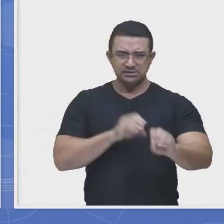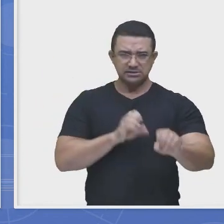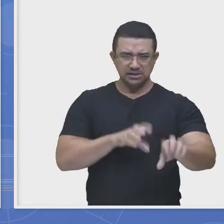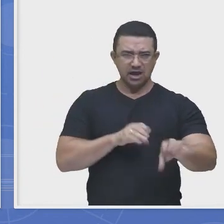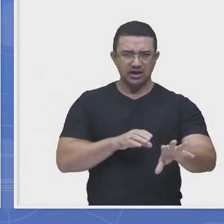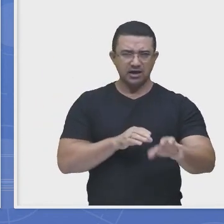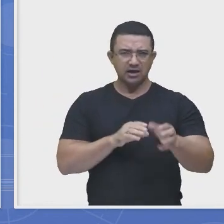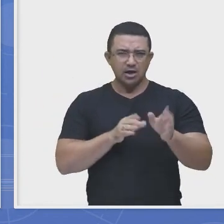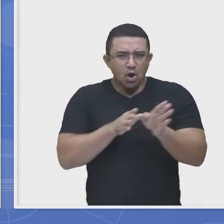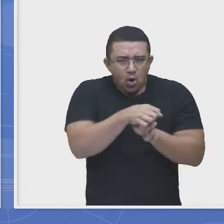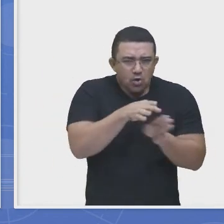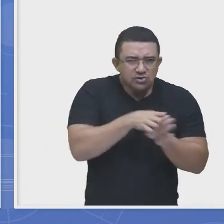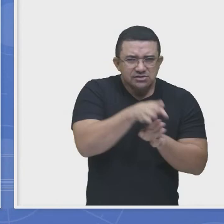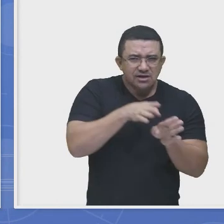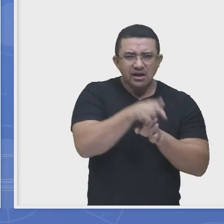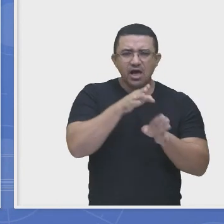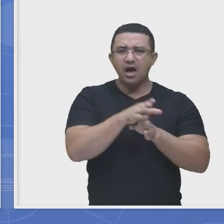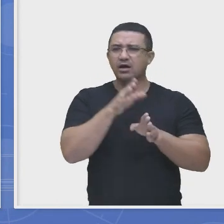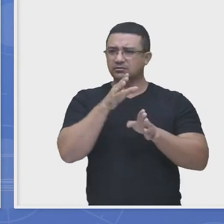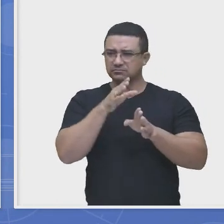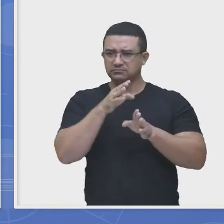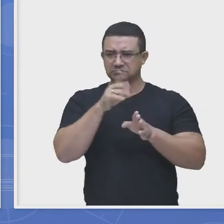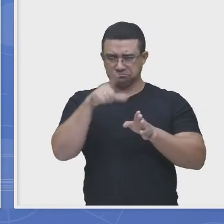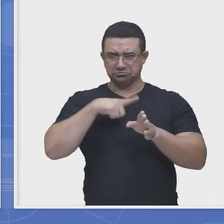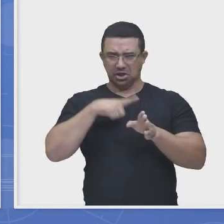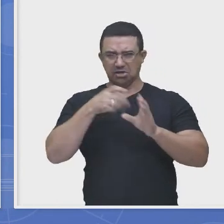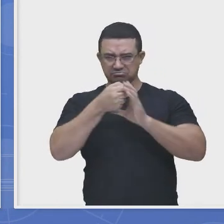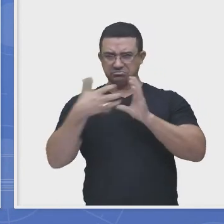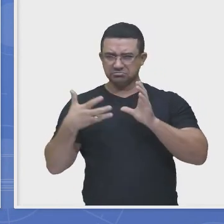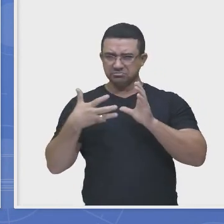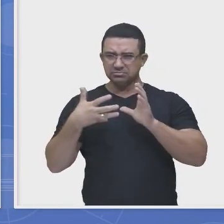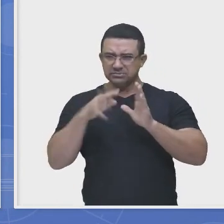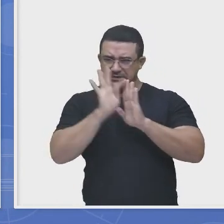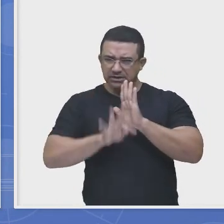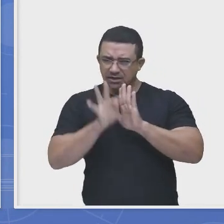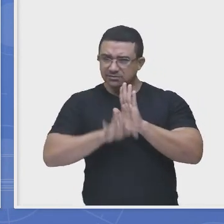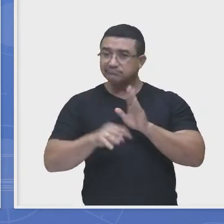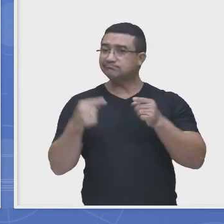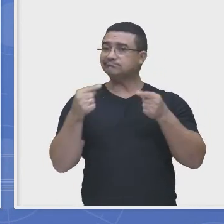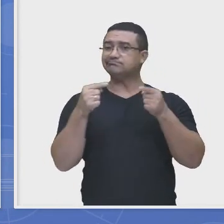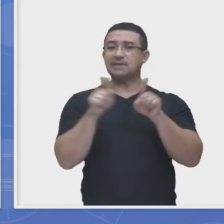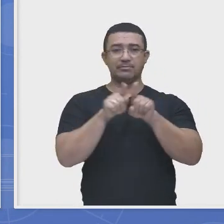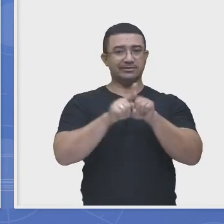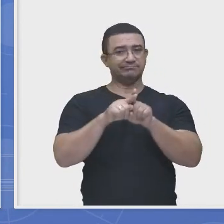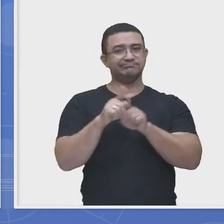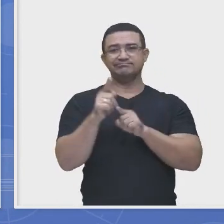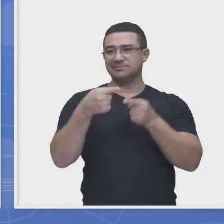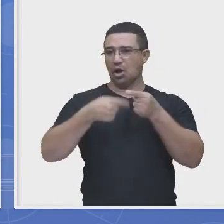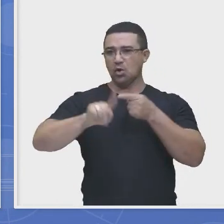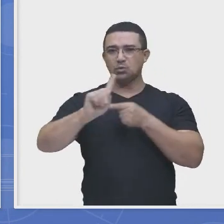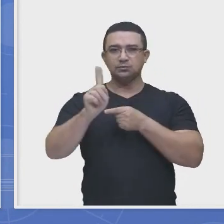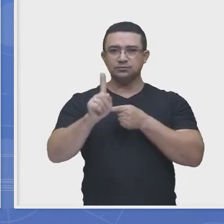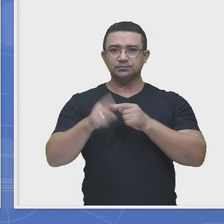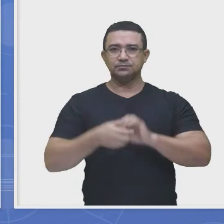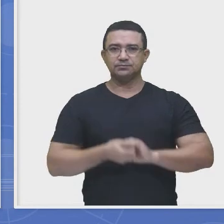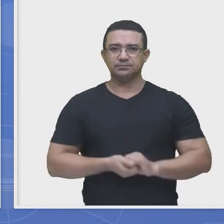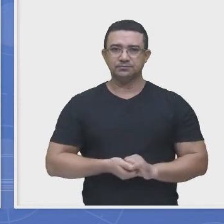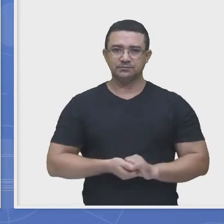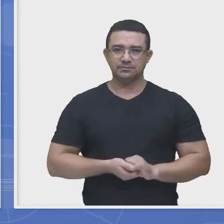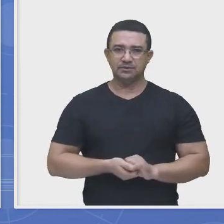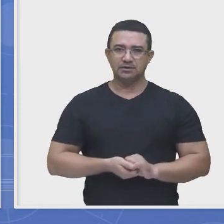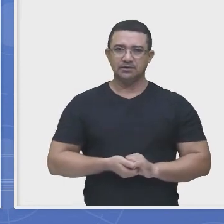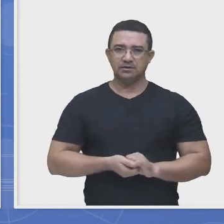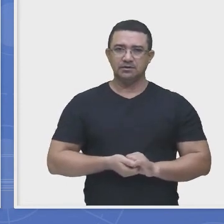algo, orientar, dizer como fazer. O nosso texto faz isso? Também não. E aí sobraram as duas últimas